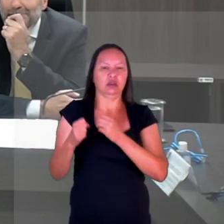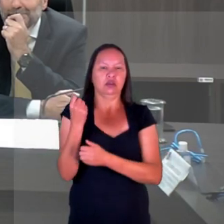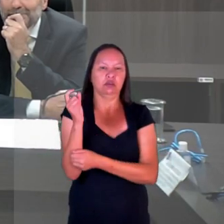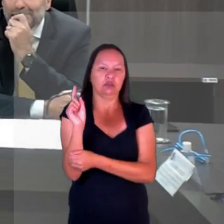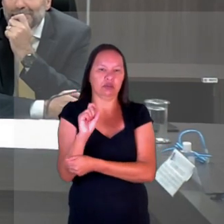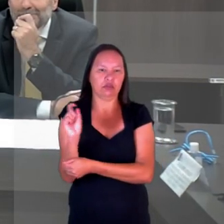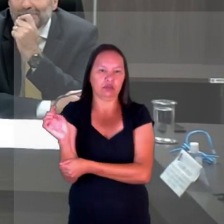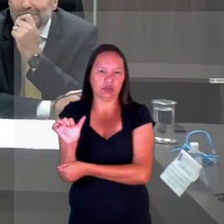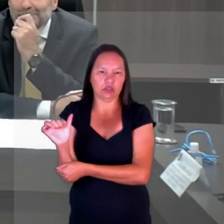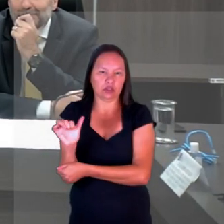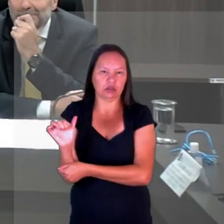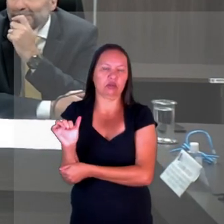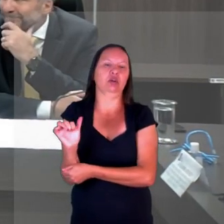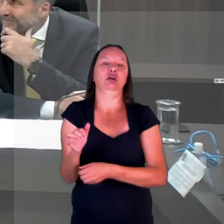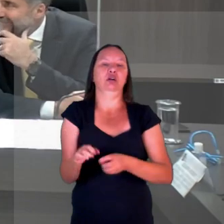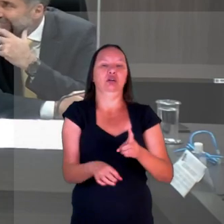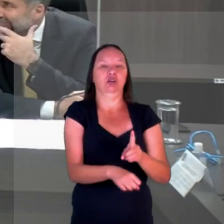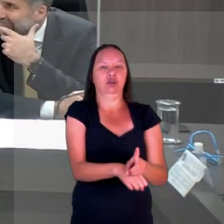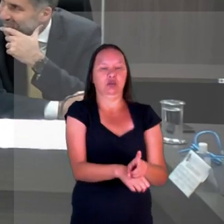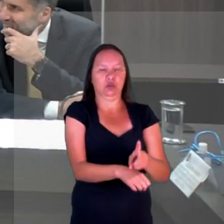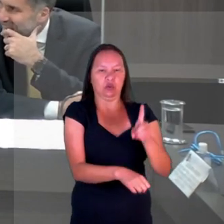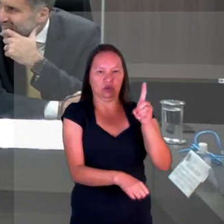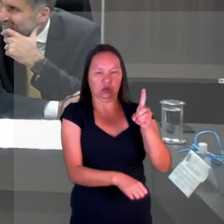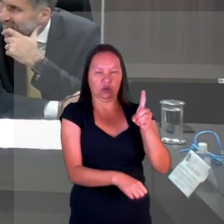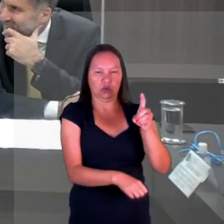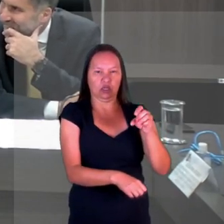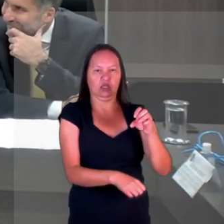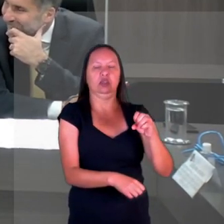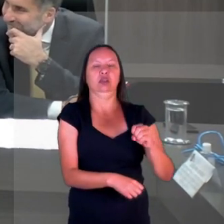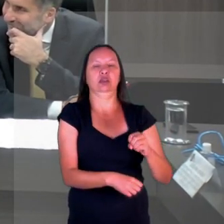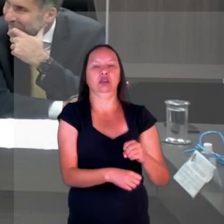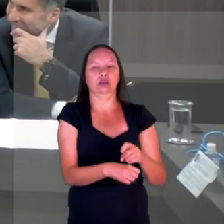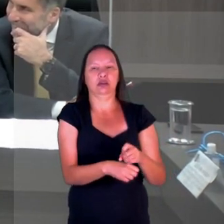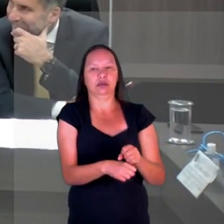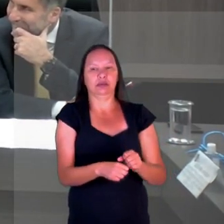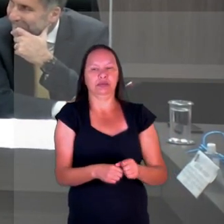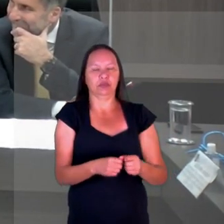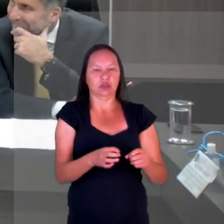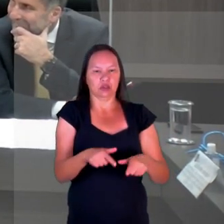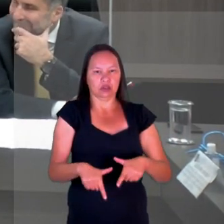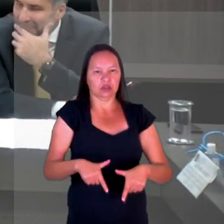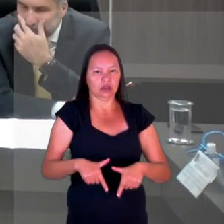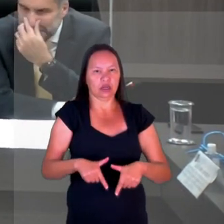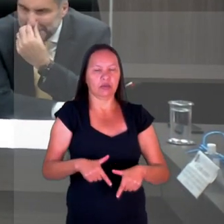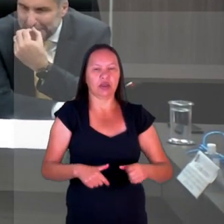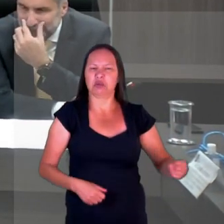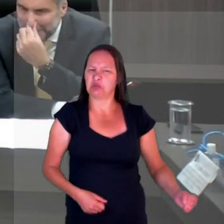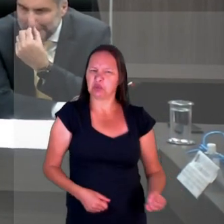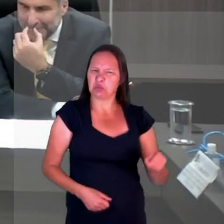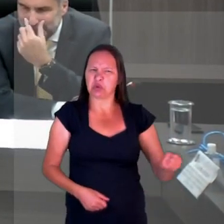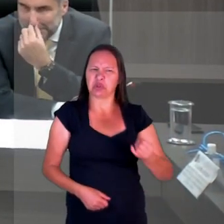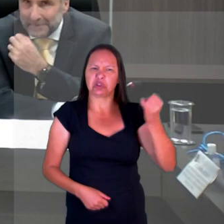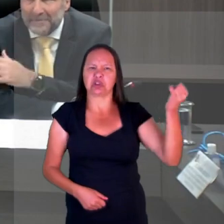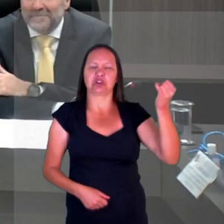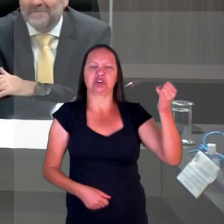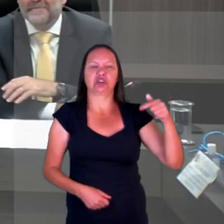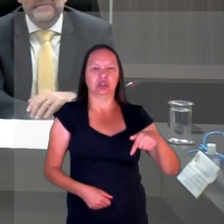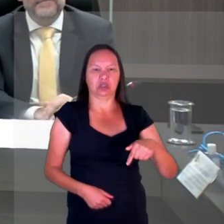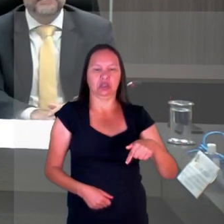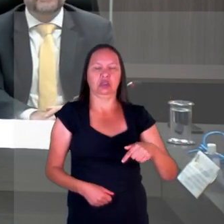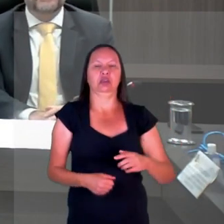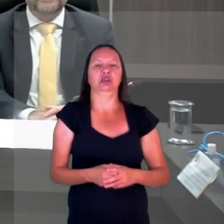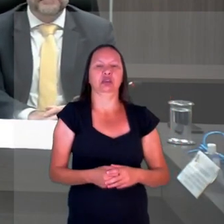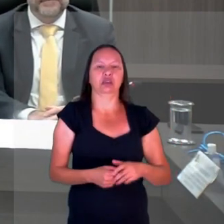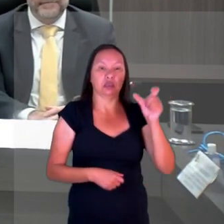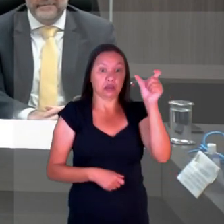colega do valoroso MP capixaba né que tem realizado um trabalho extraordinário aqui na cddf na sua destacada